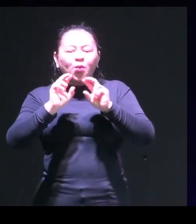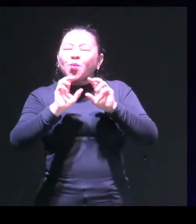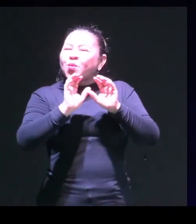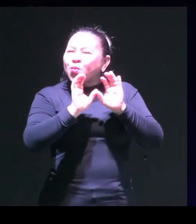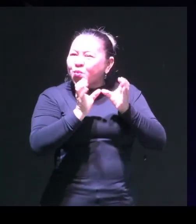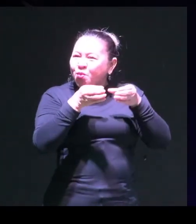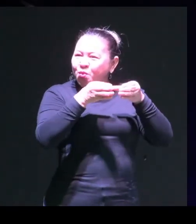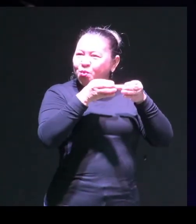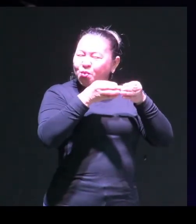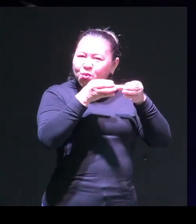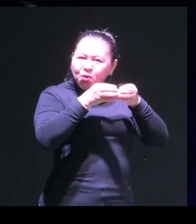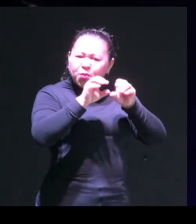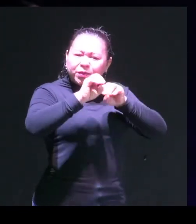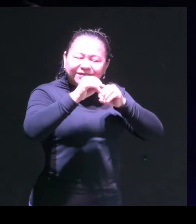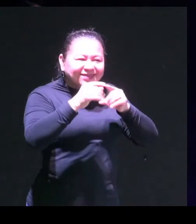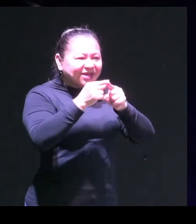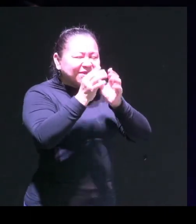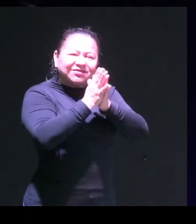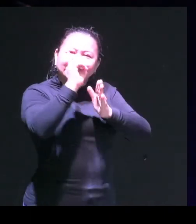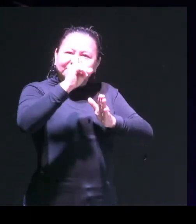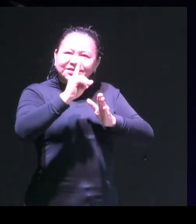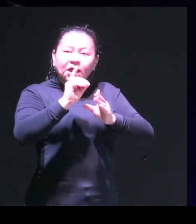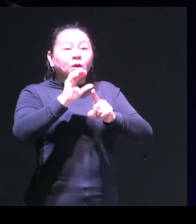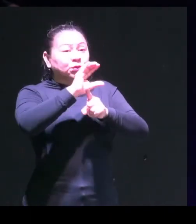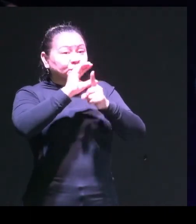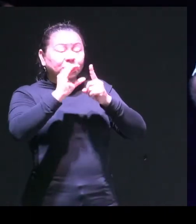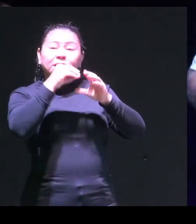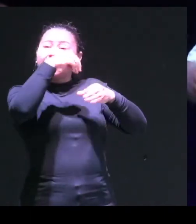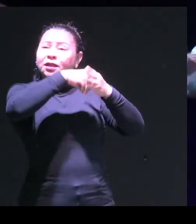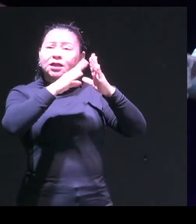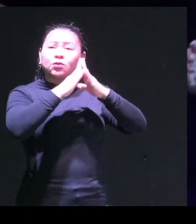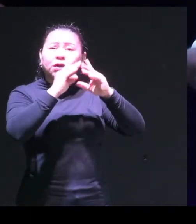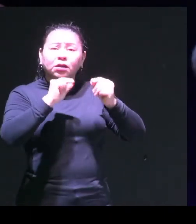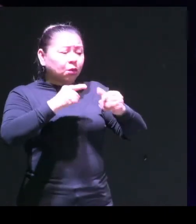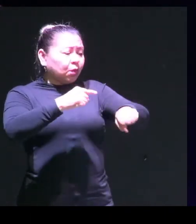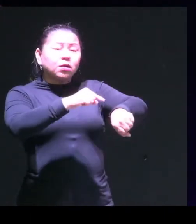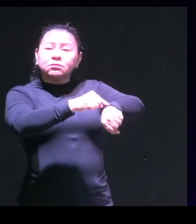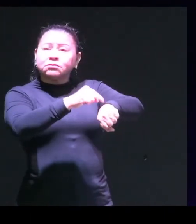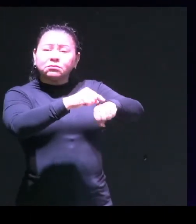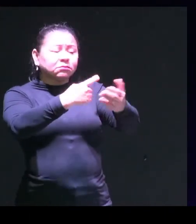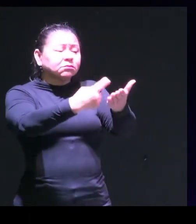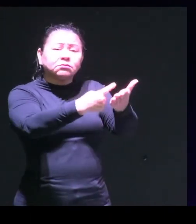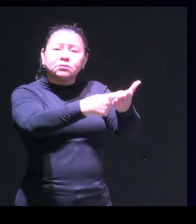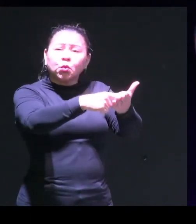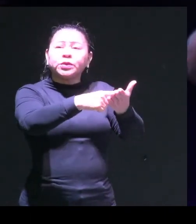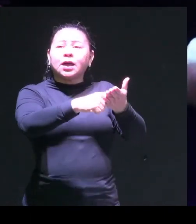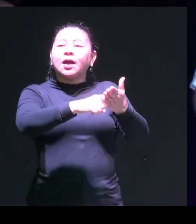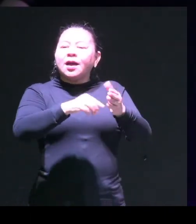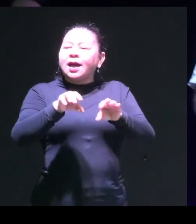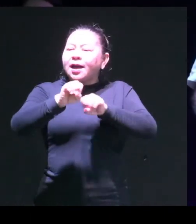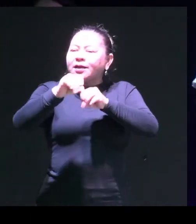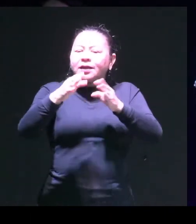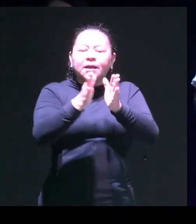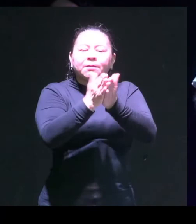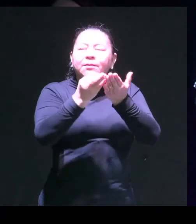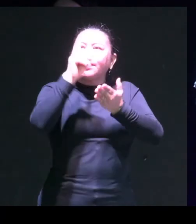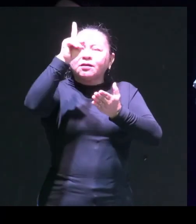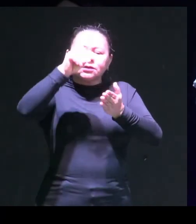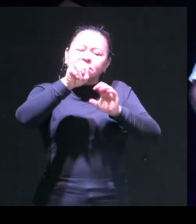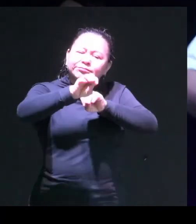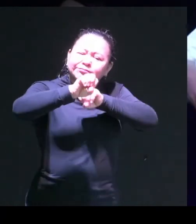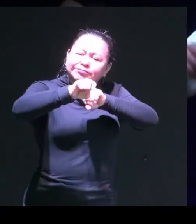fechar a sua rua e fazer um culto, que você tem a liberdade de marcar um estudo bíblico com alguns irmãos lá do seu